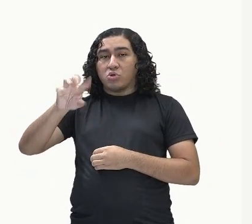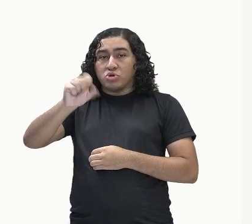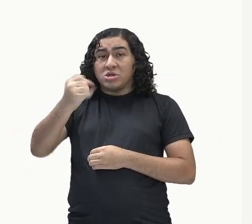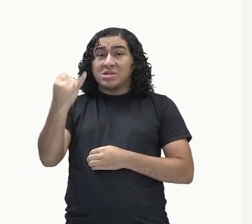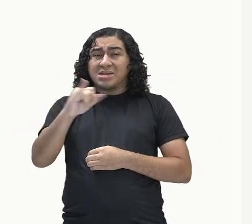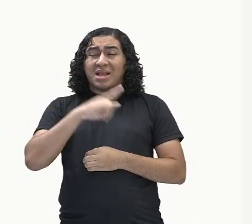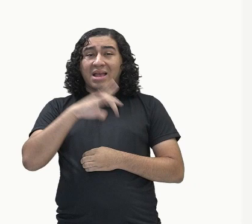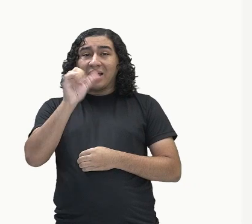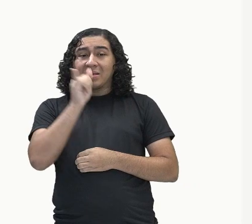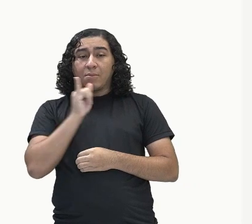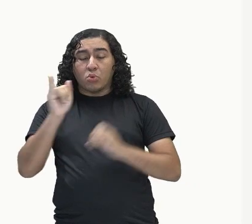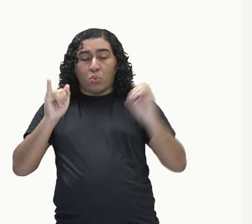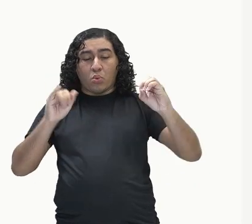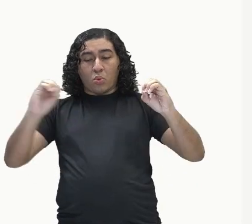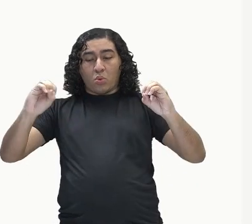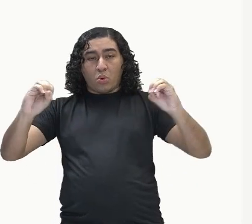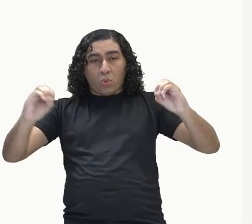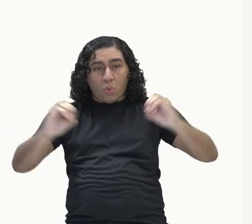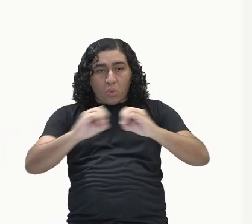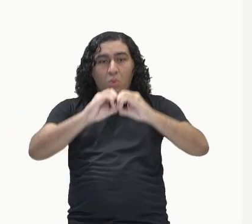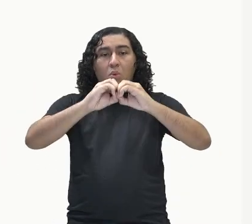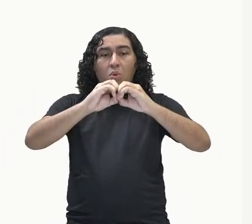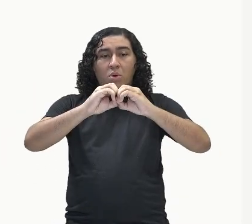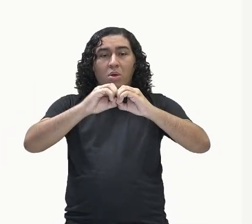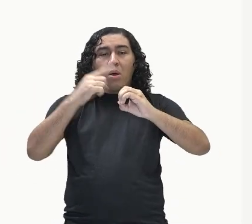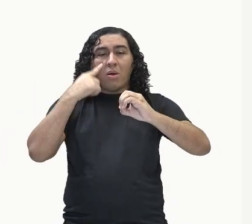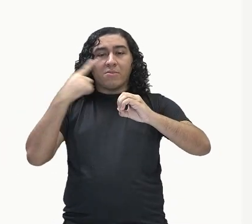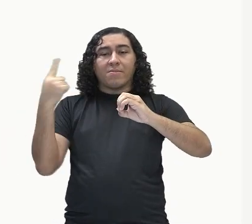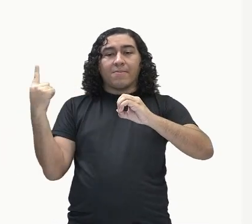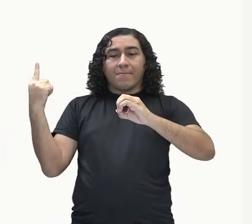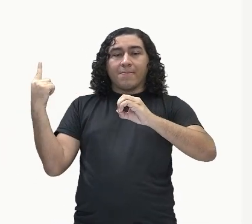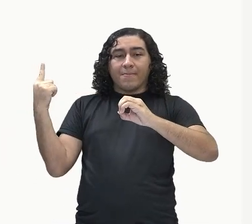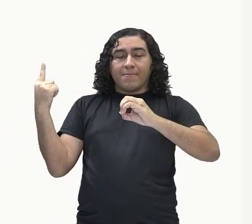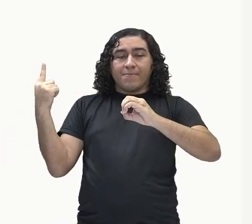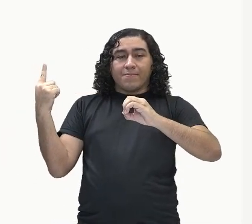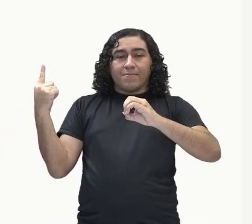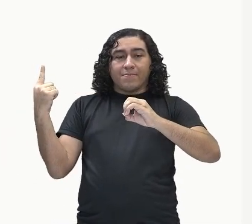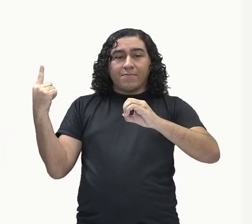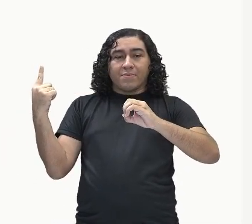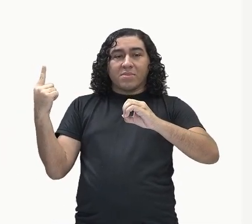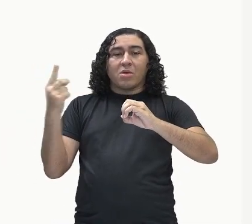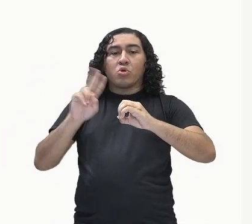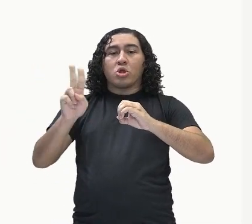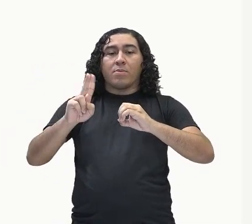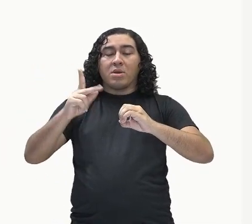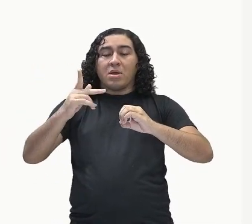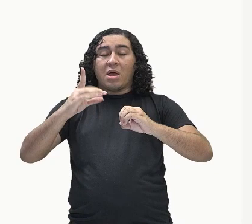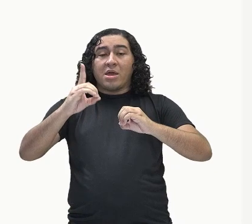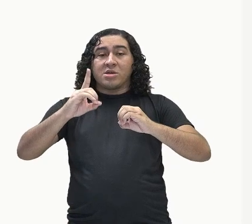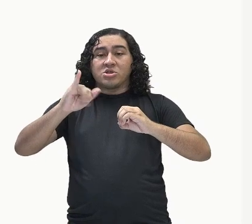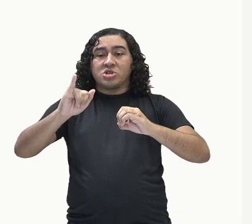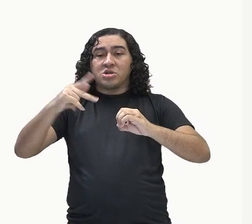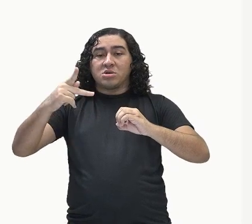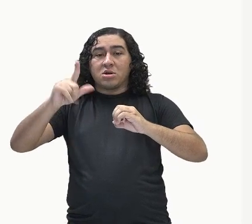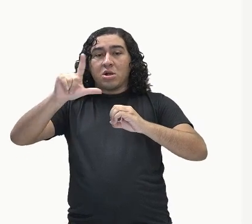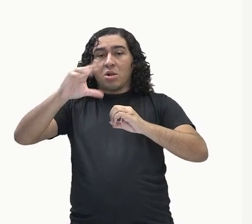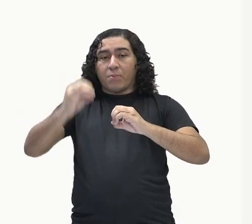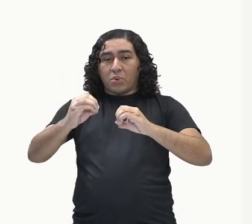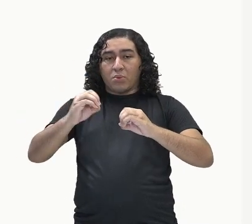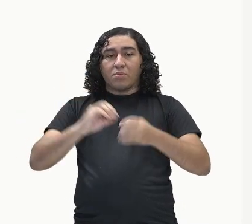mais um olha aqui ó tem um dois nessa apresentação Eu tenho um diplococos temos também